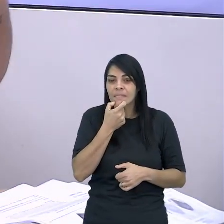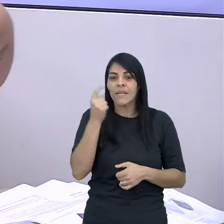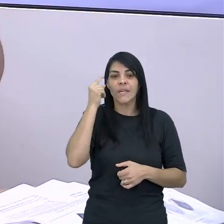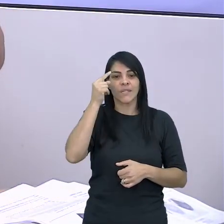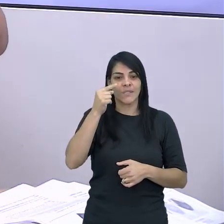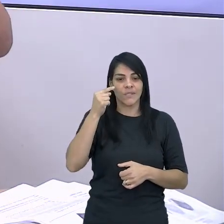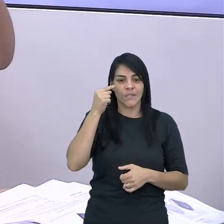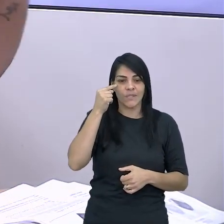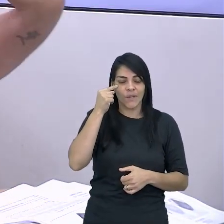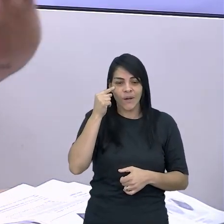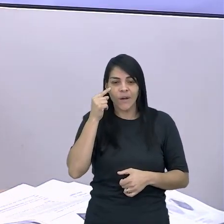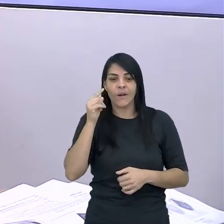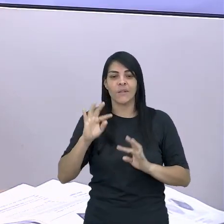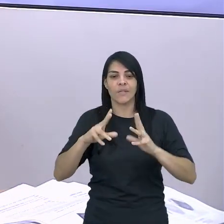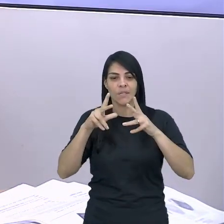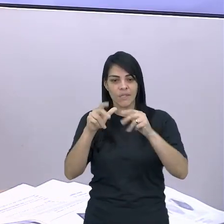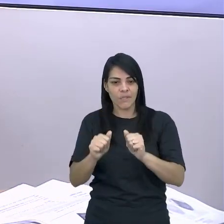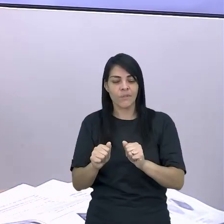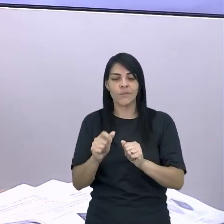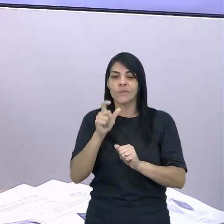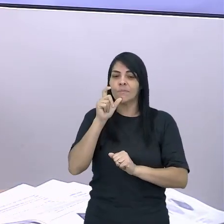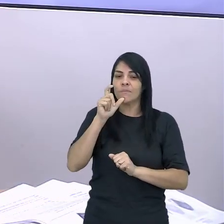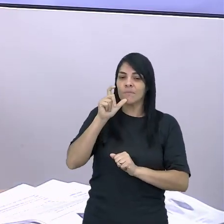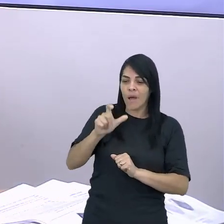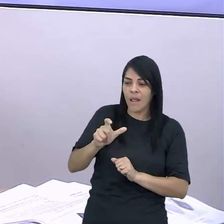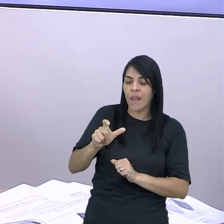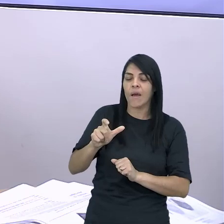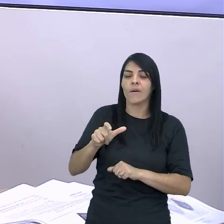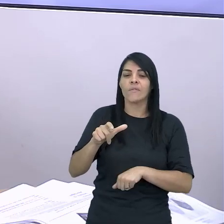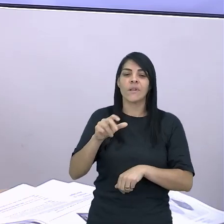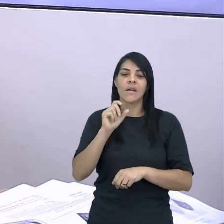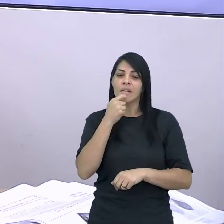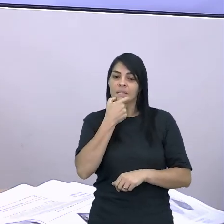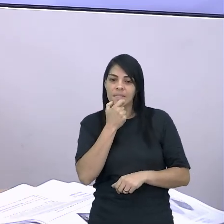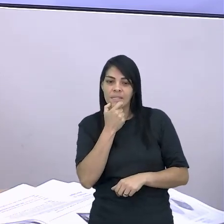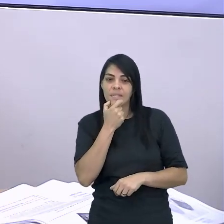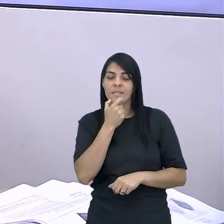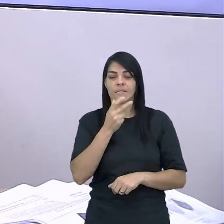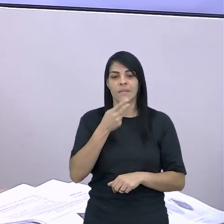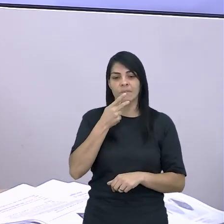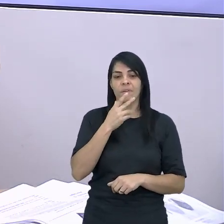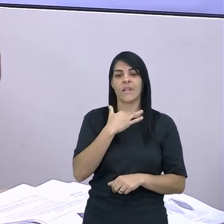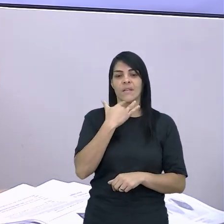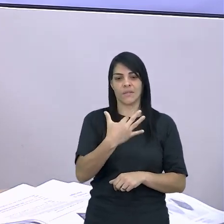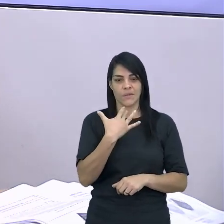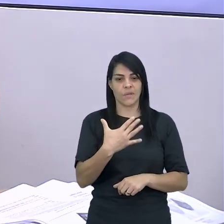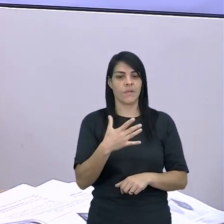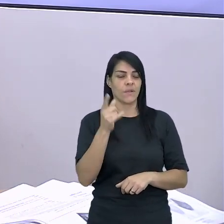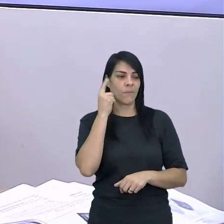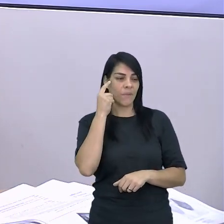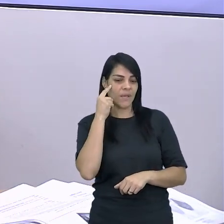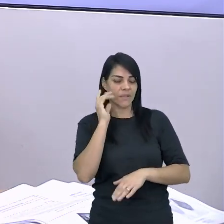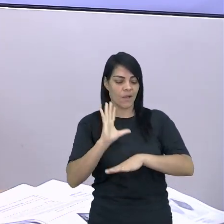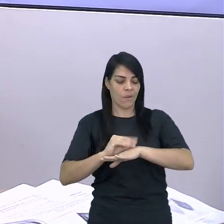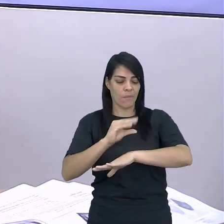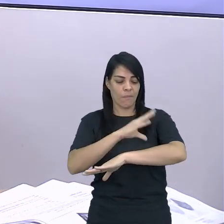no conjunto, colaborando entre si, falam as cores. Porque depois a gente também tem o de